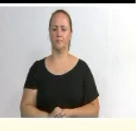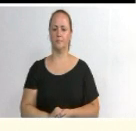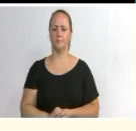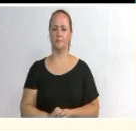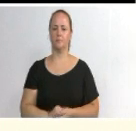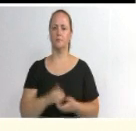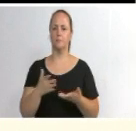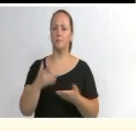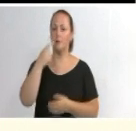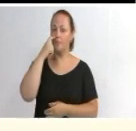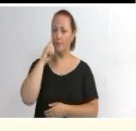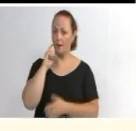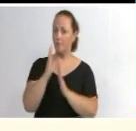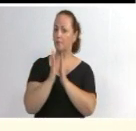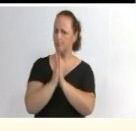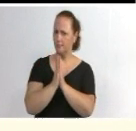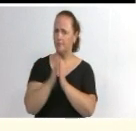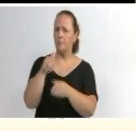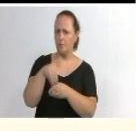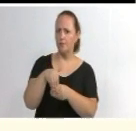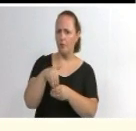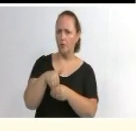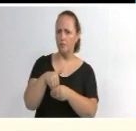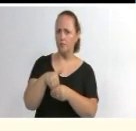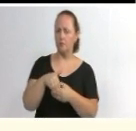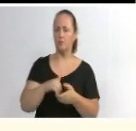Vereador Fábio, seu voto, por gentileza.